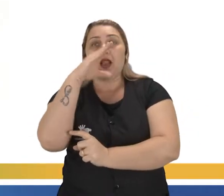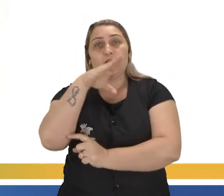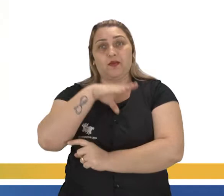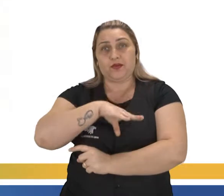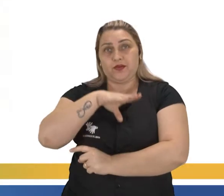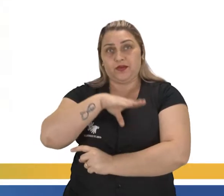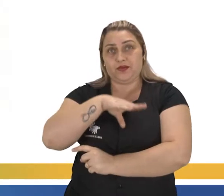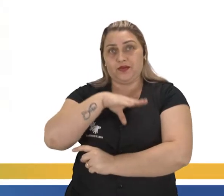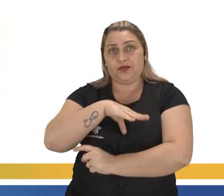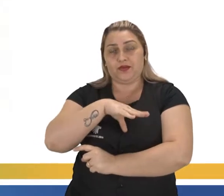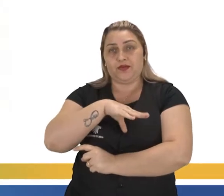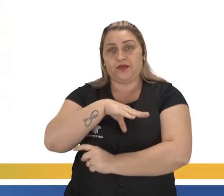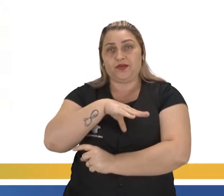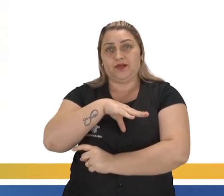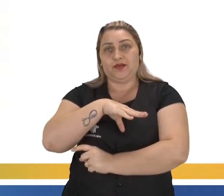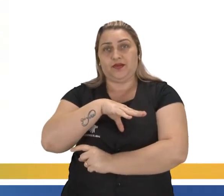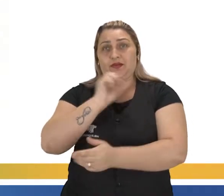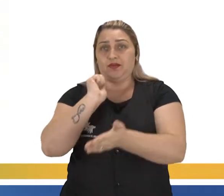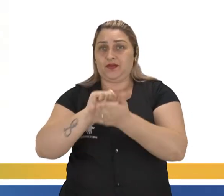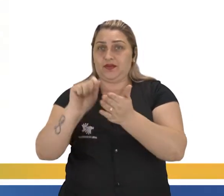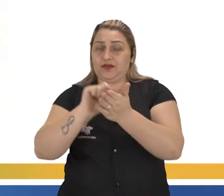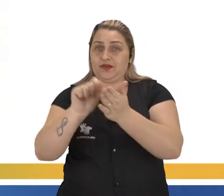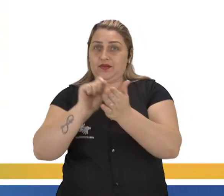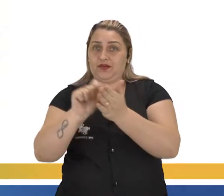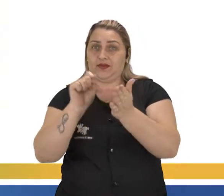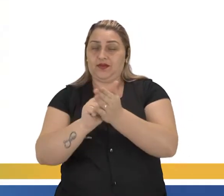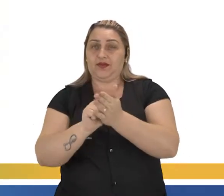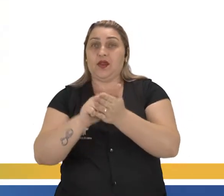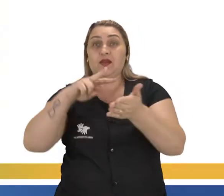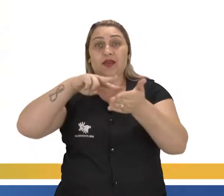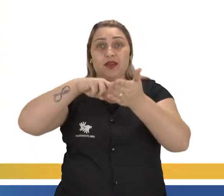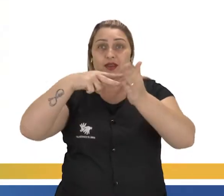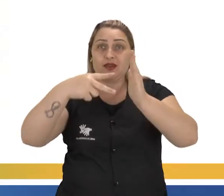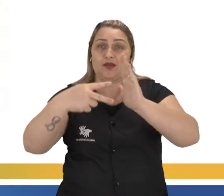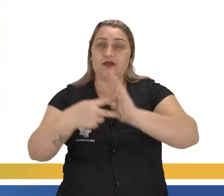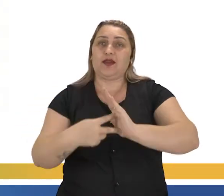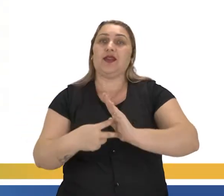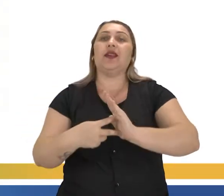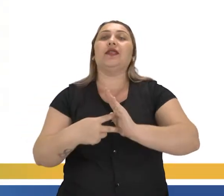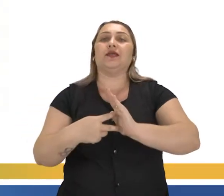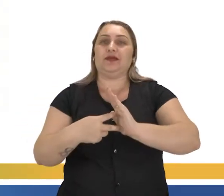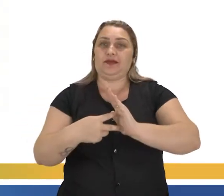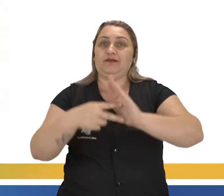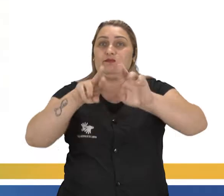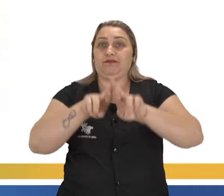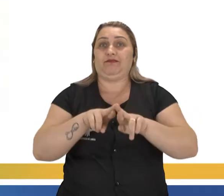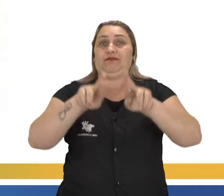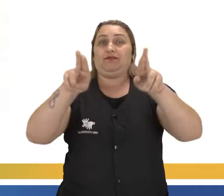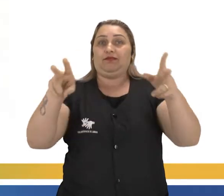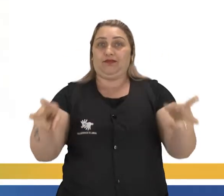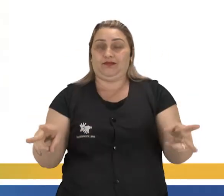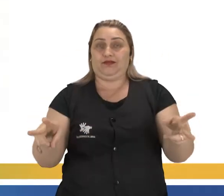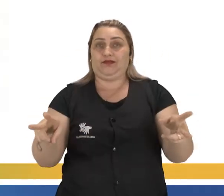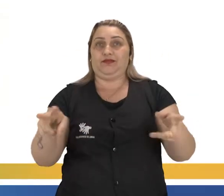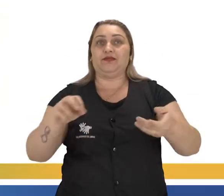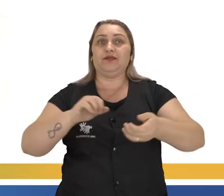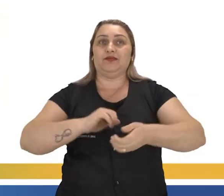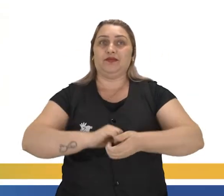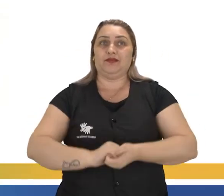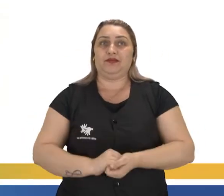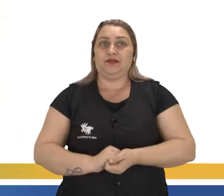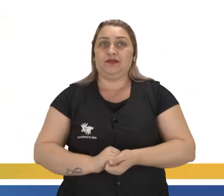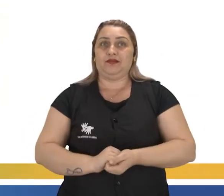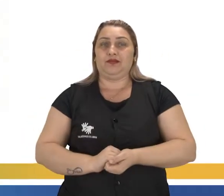portugués, que poseen escrita o significado distinto de lo que es,